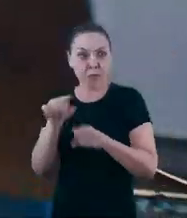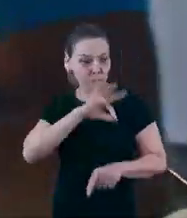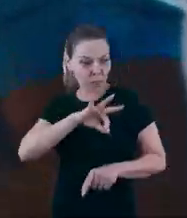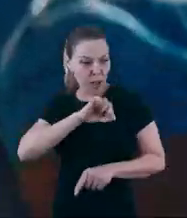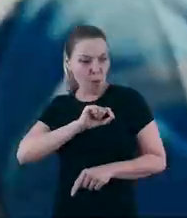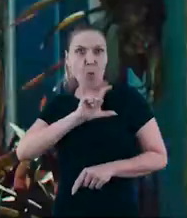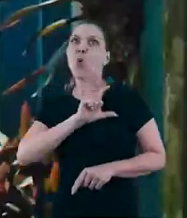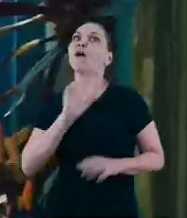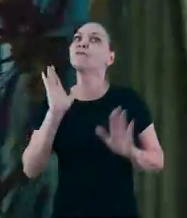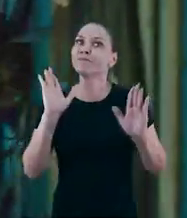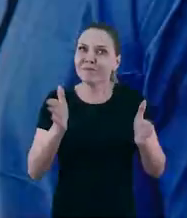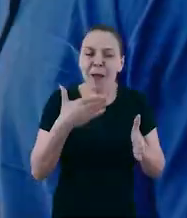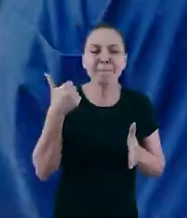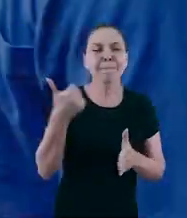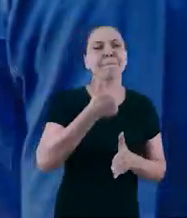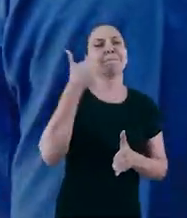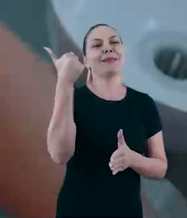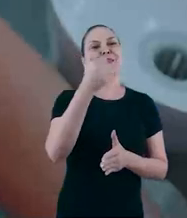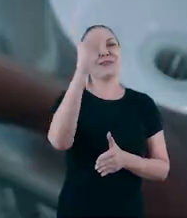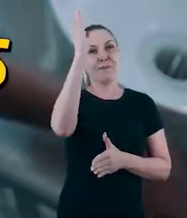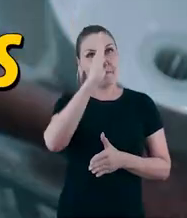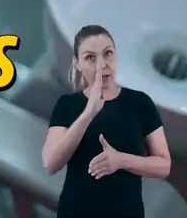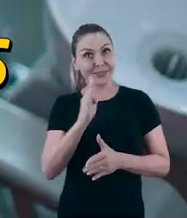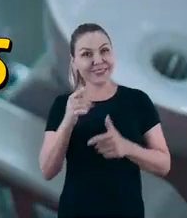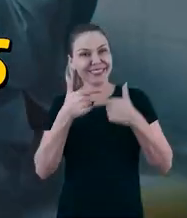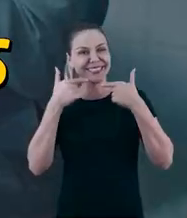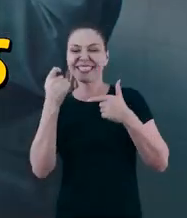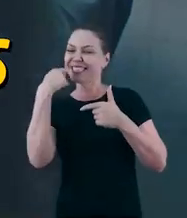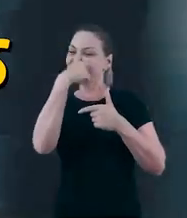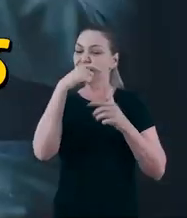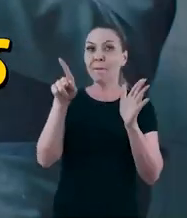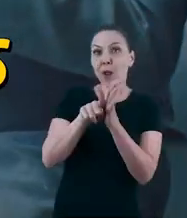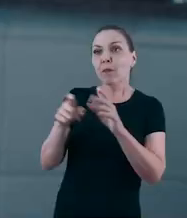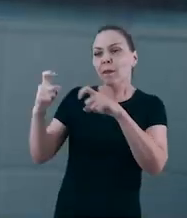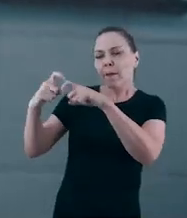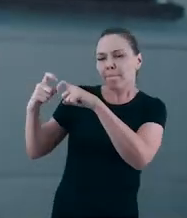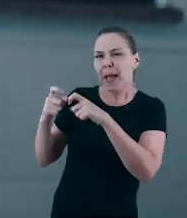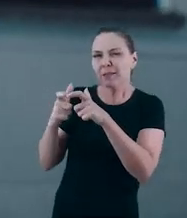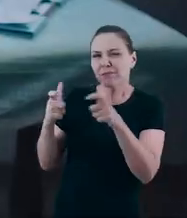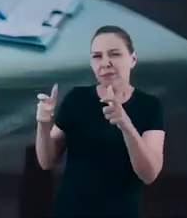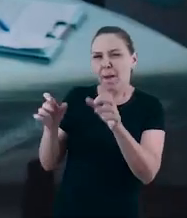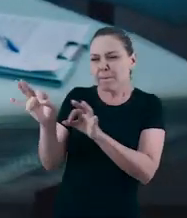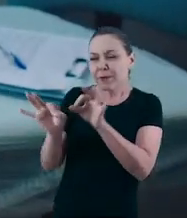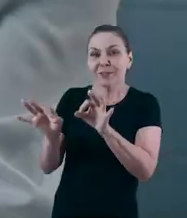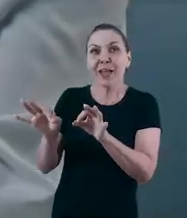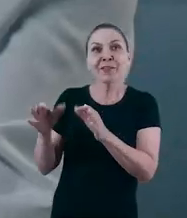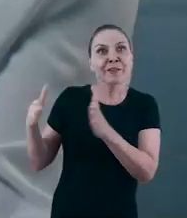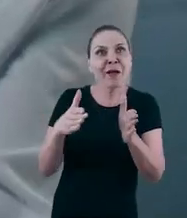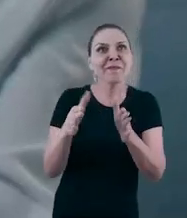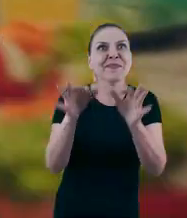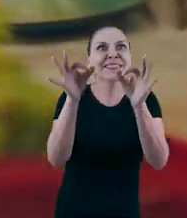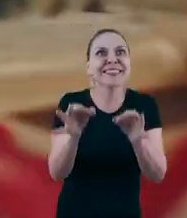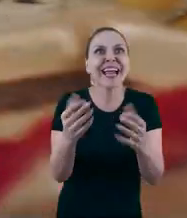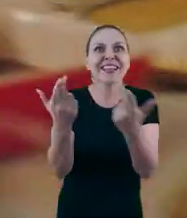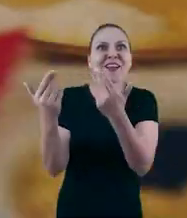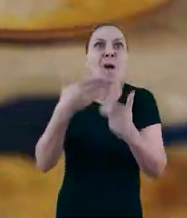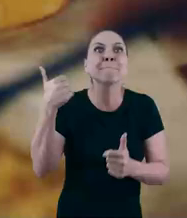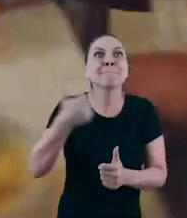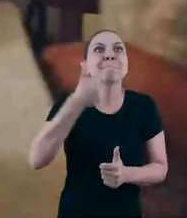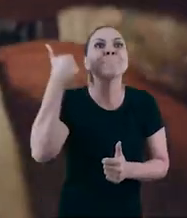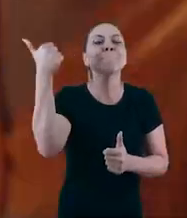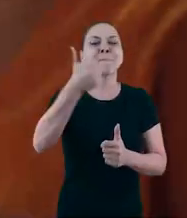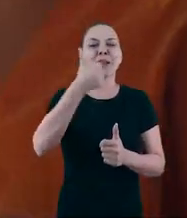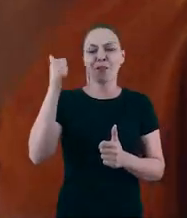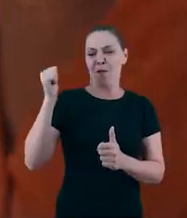Já subiu. Bora, Brasil! O Brasil Sorridente e o Mais Médicos foram no mesmo caminho. Já subiu. E